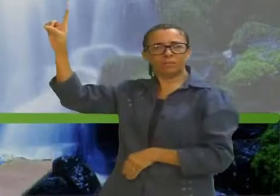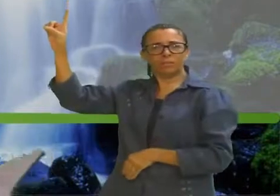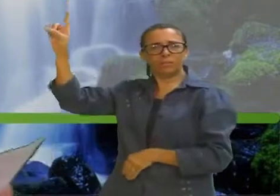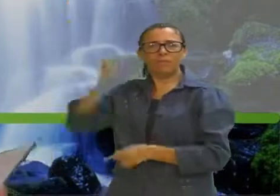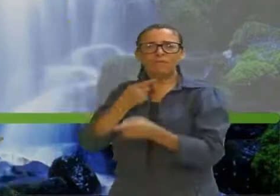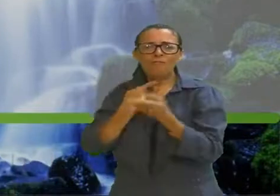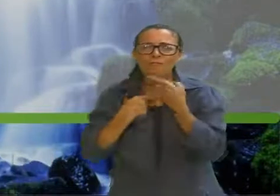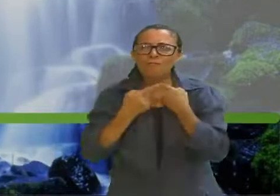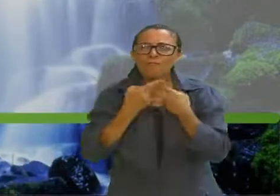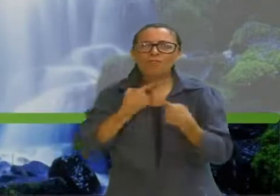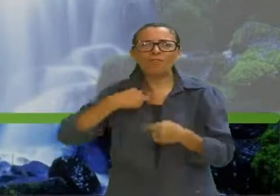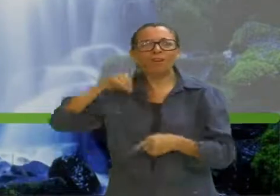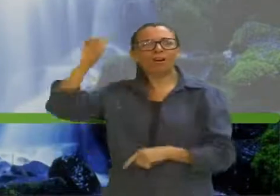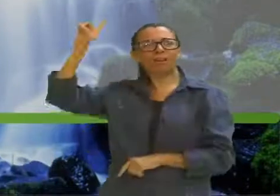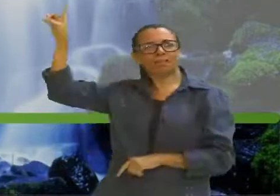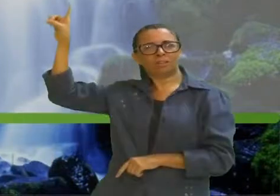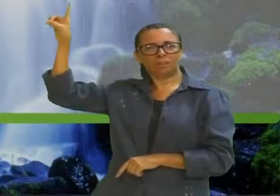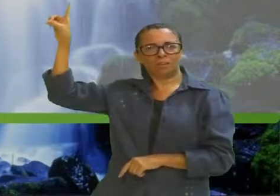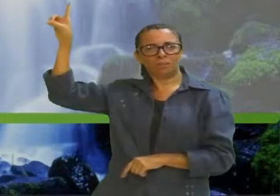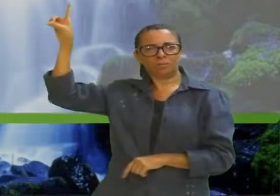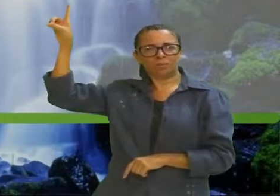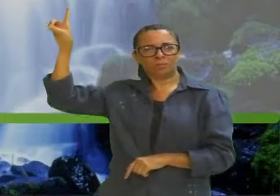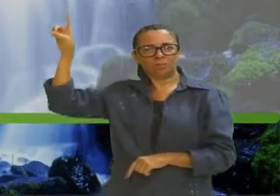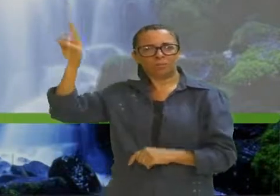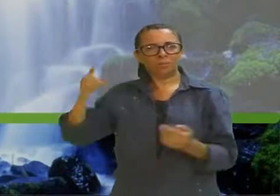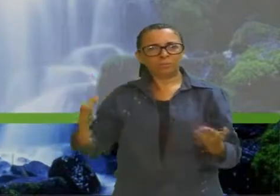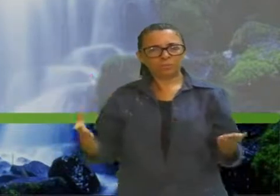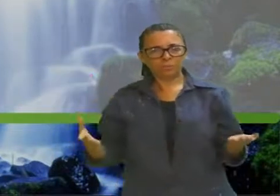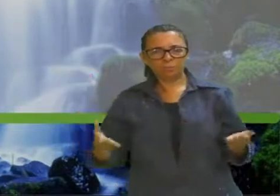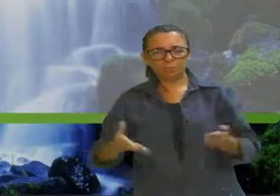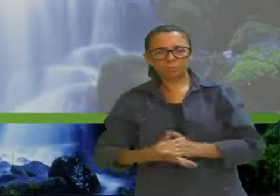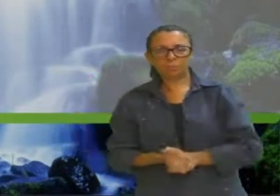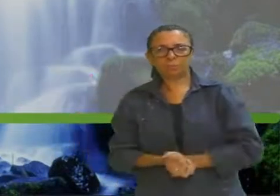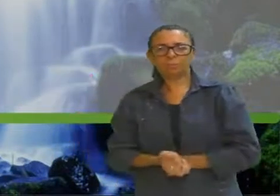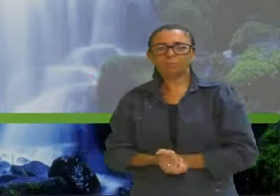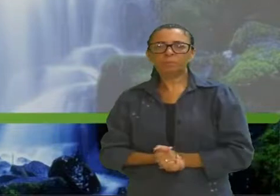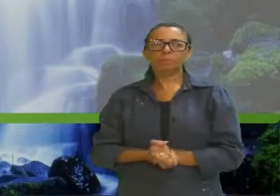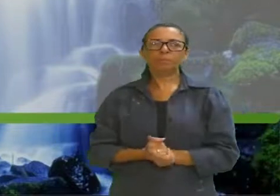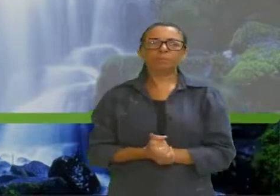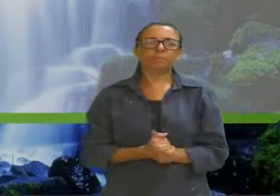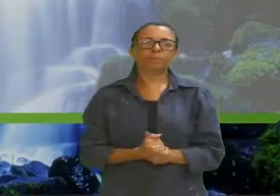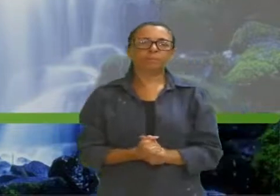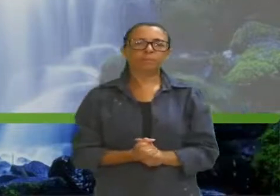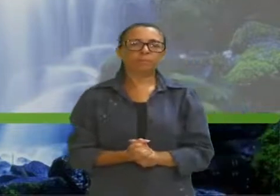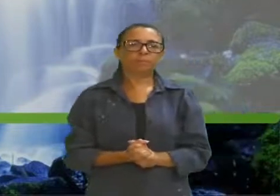coisa contraditória, diz aqui Tiago. Vamos ler em Tiago aqui então, essa passagem.